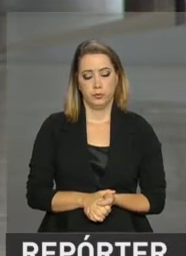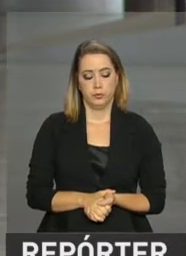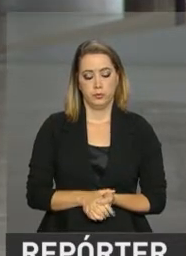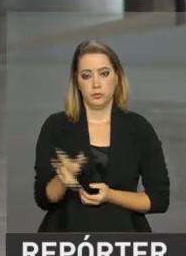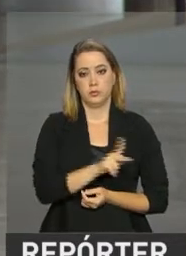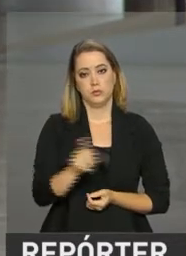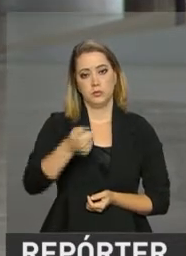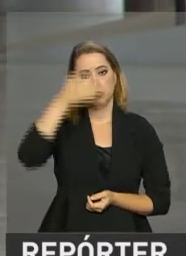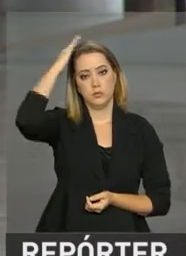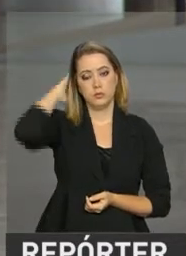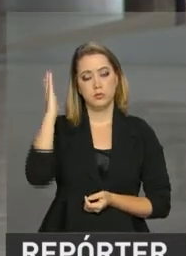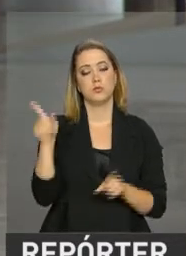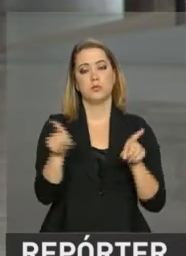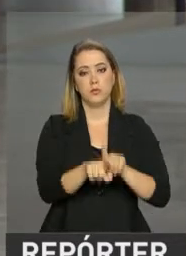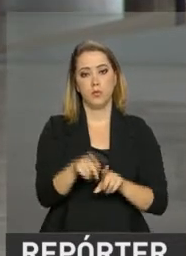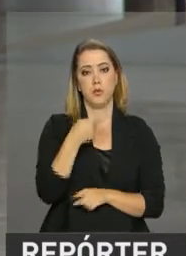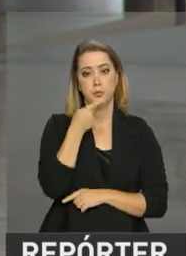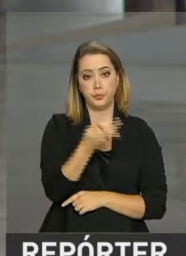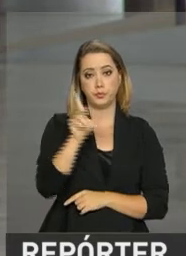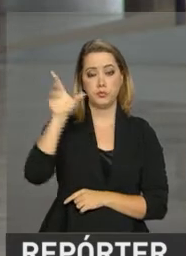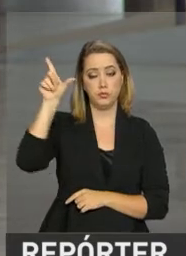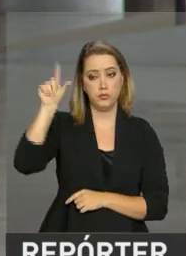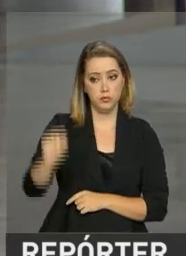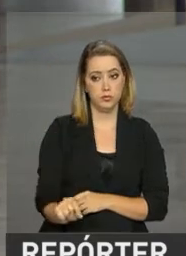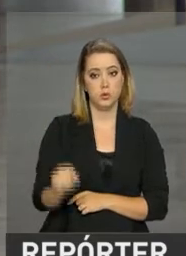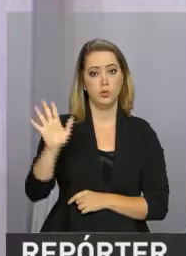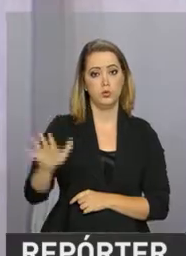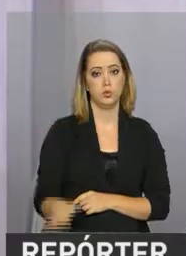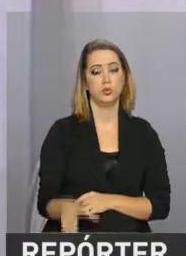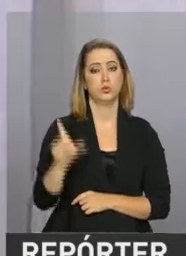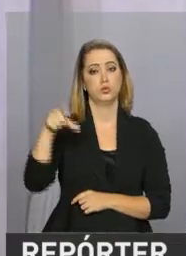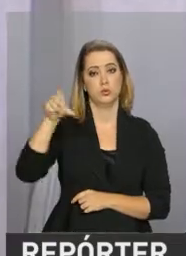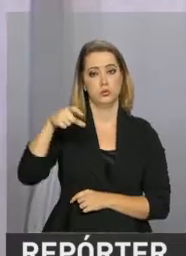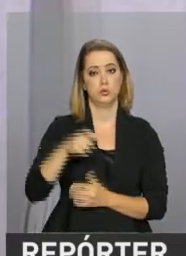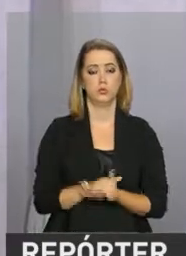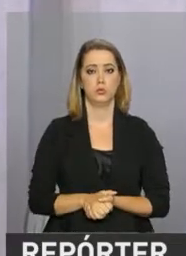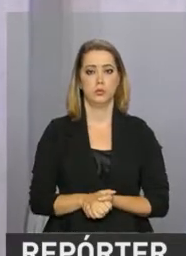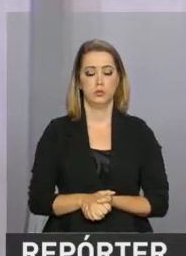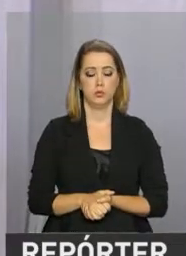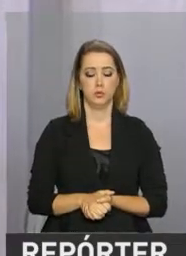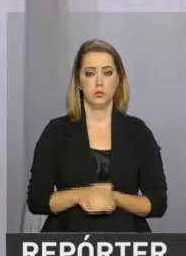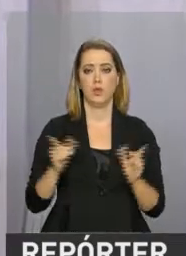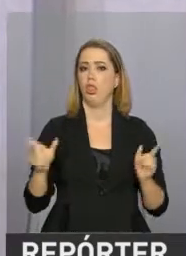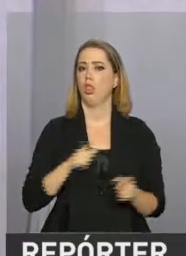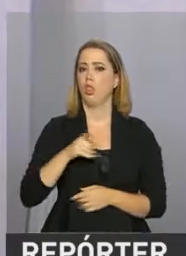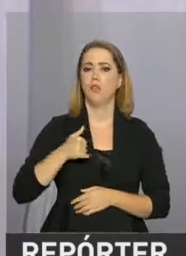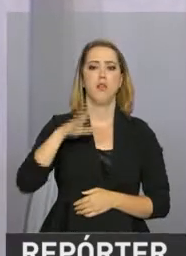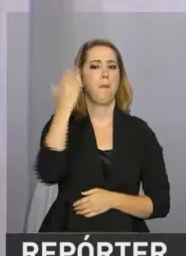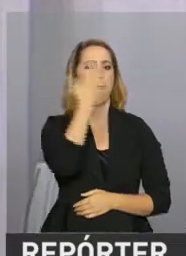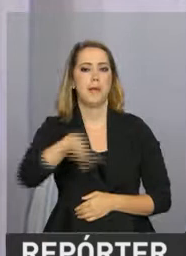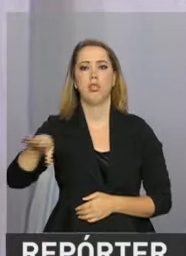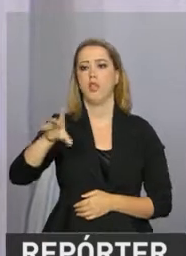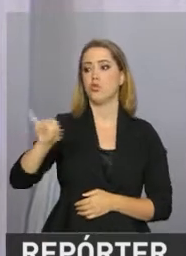também falou sobre a redução da taxa de juros do cartão de crédito haverá uma redução de mais da metade